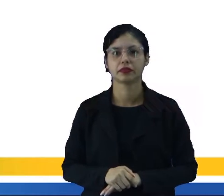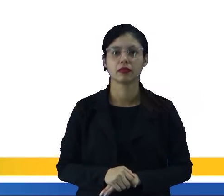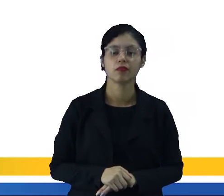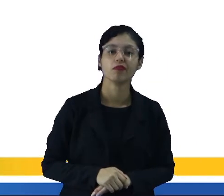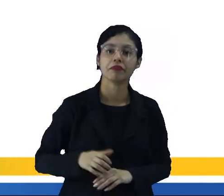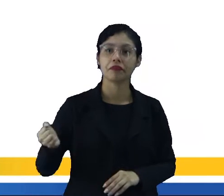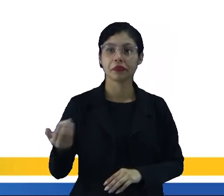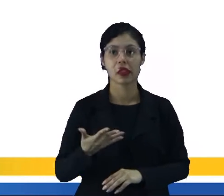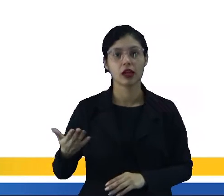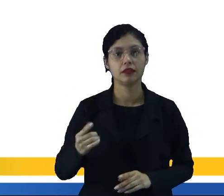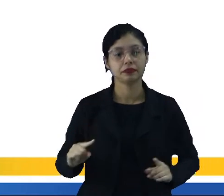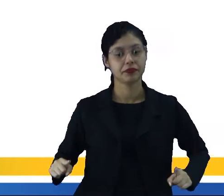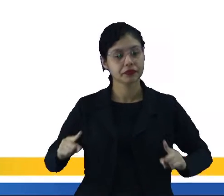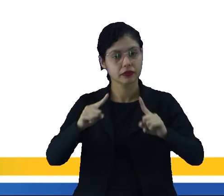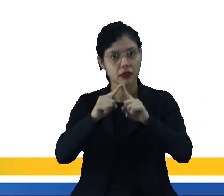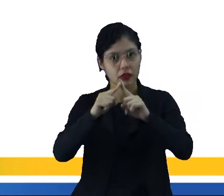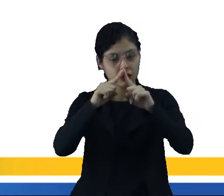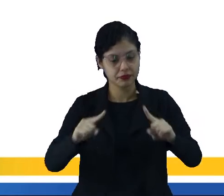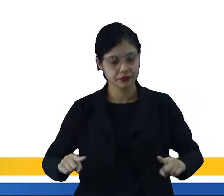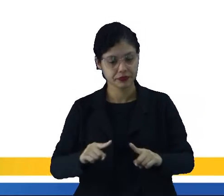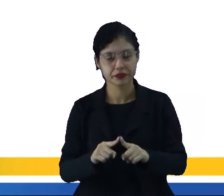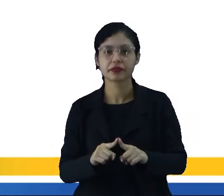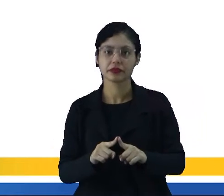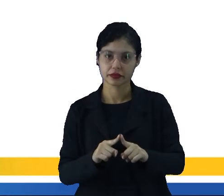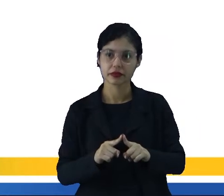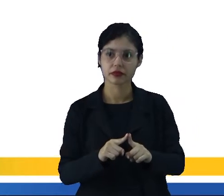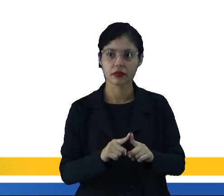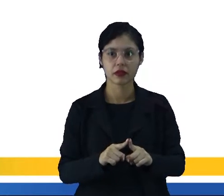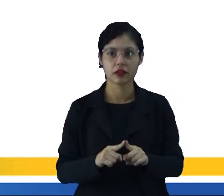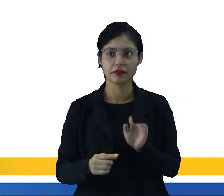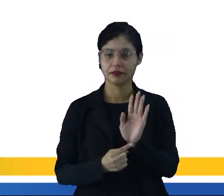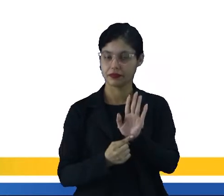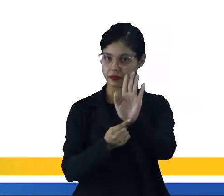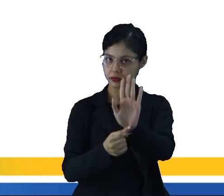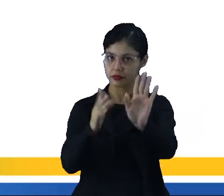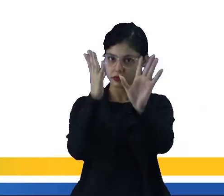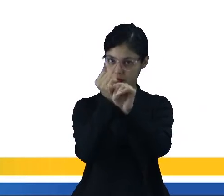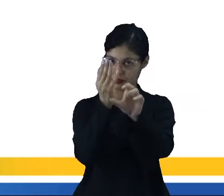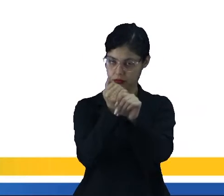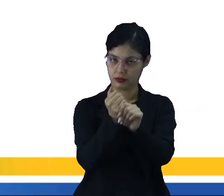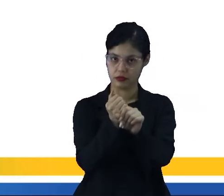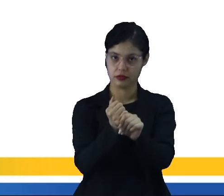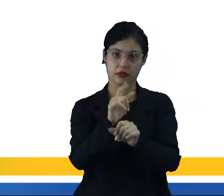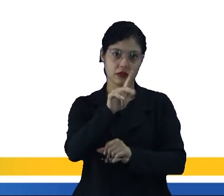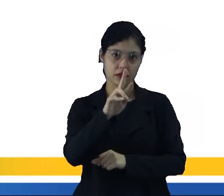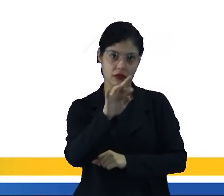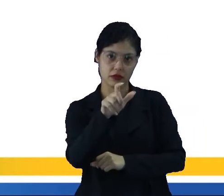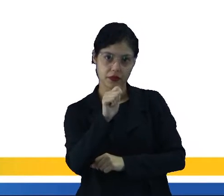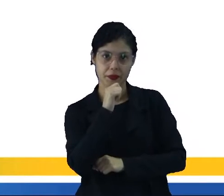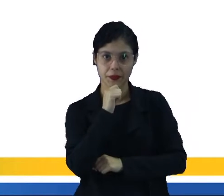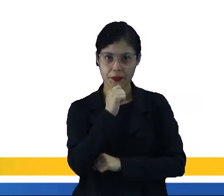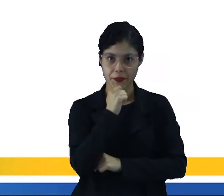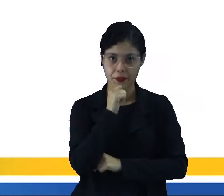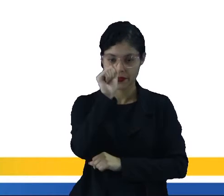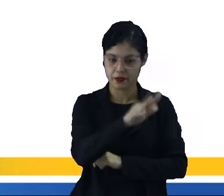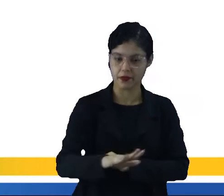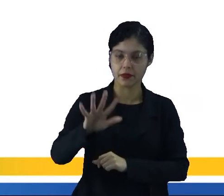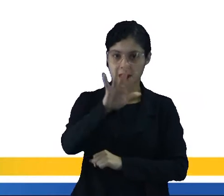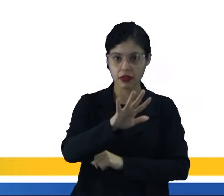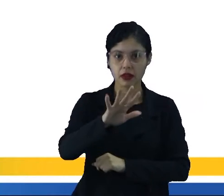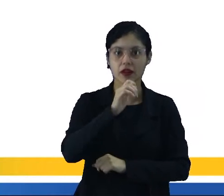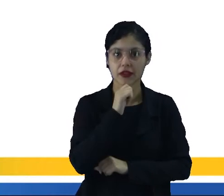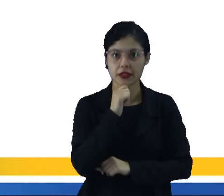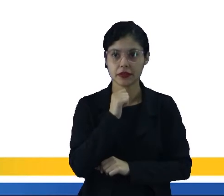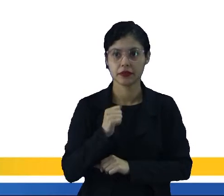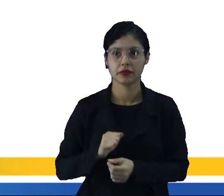a área da pirâmide Vamos falar agora diária a área da pirâmide é dada pela soma das áreas laterais então a área total é a área